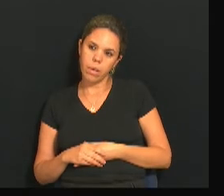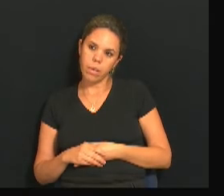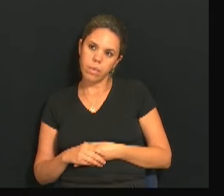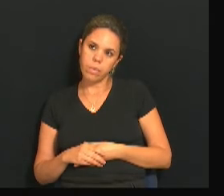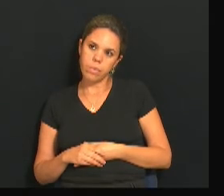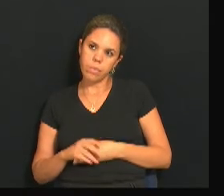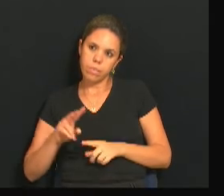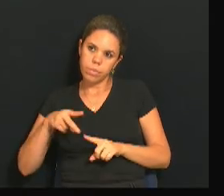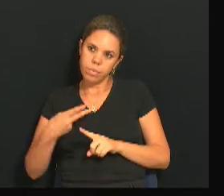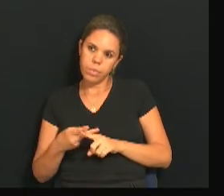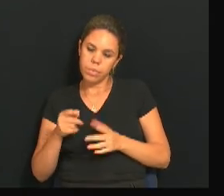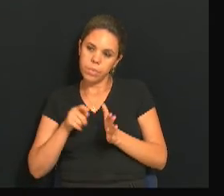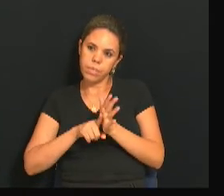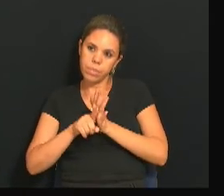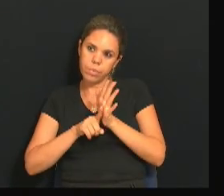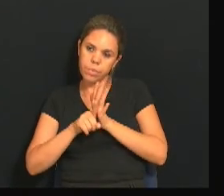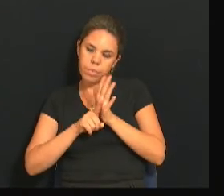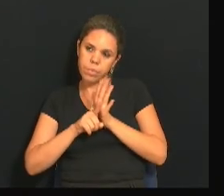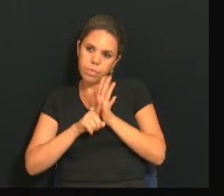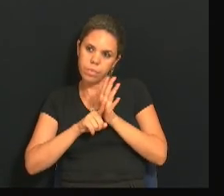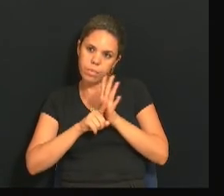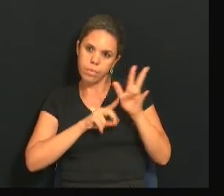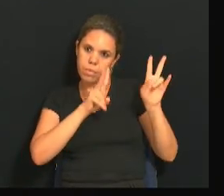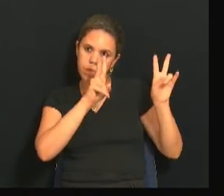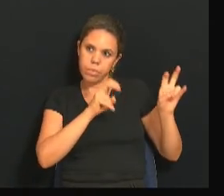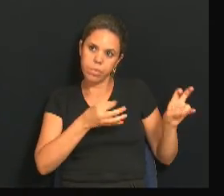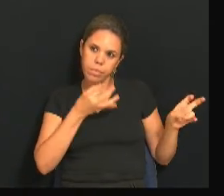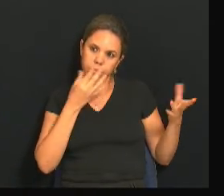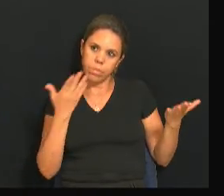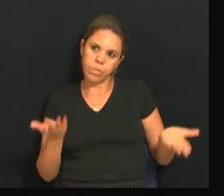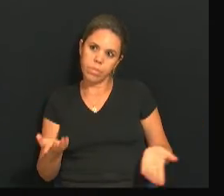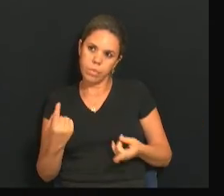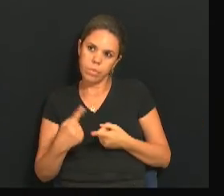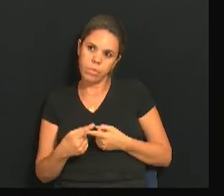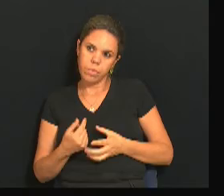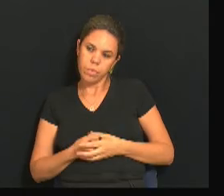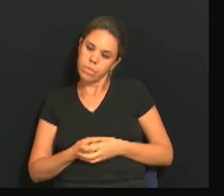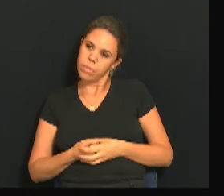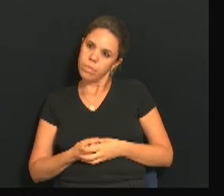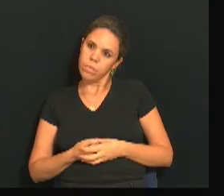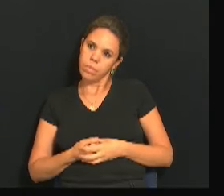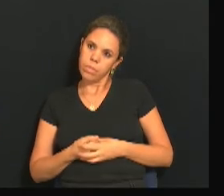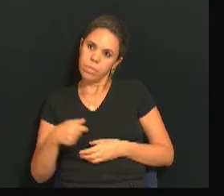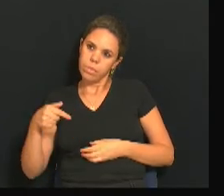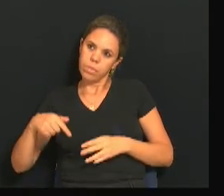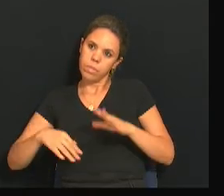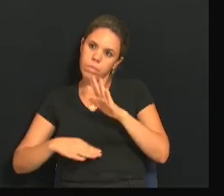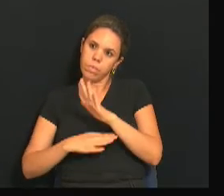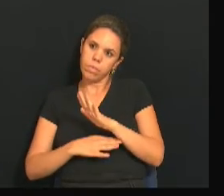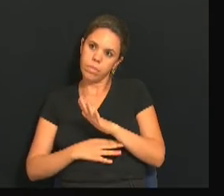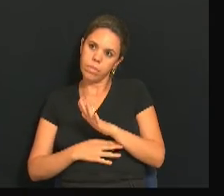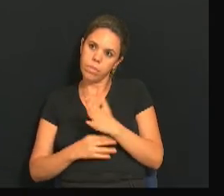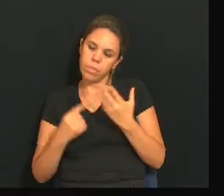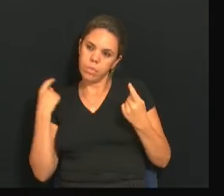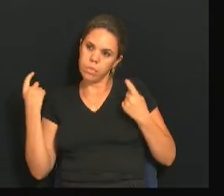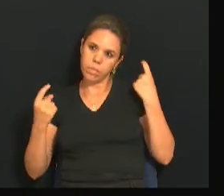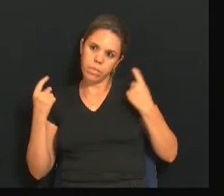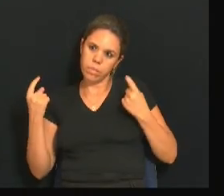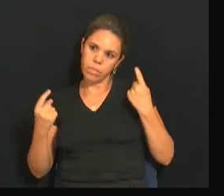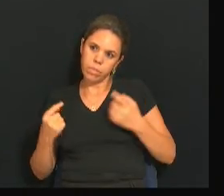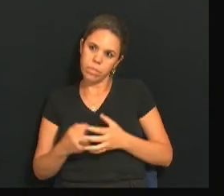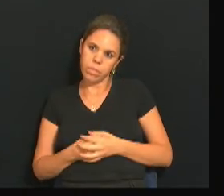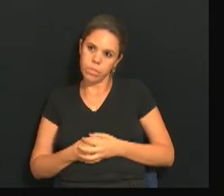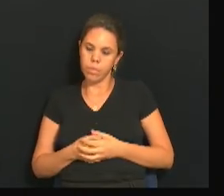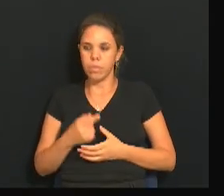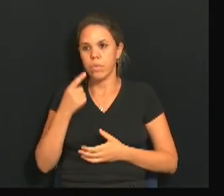debruçou sobre esse tema, debateu, tem algum posicionamento, porque a gente aqui na casa, a gente ficou bastante preocupado, né,